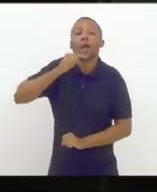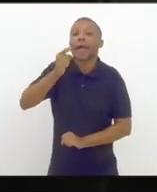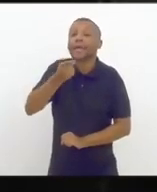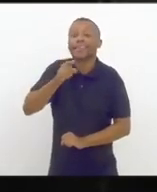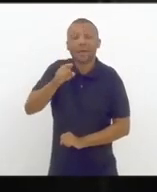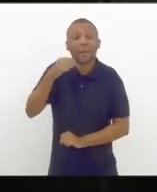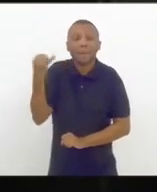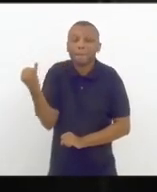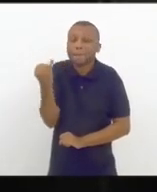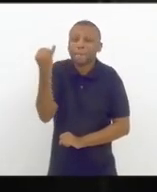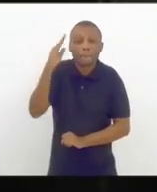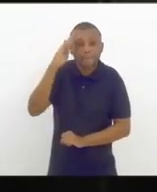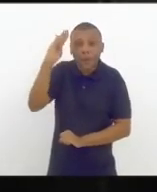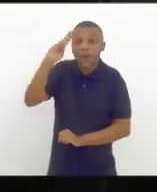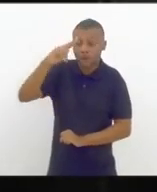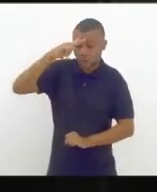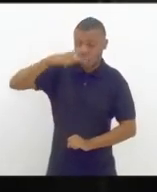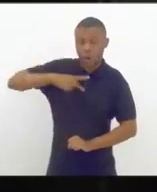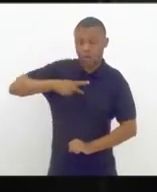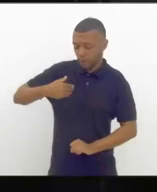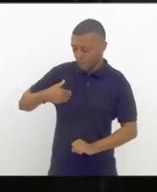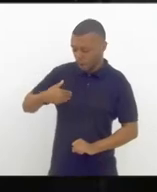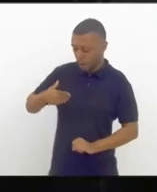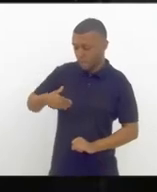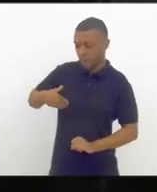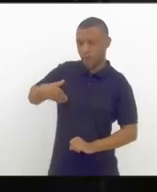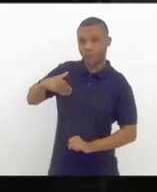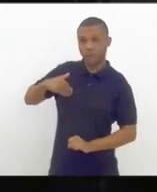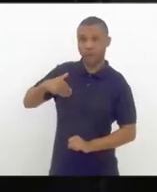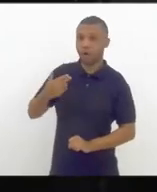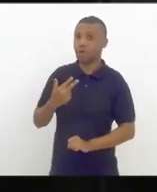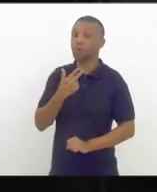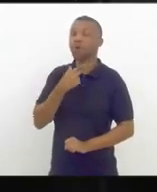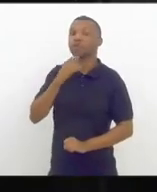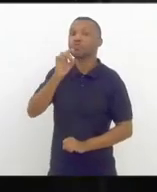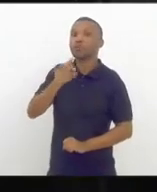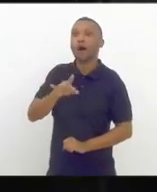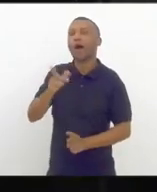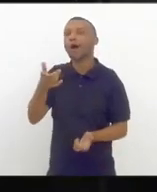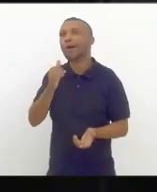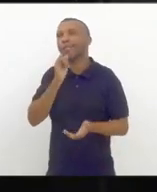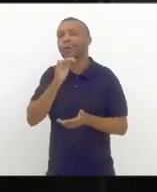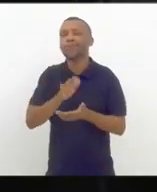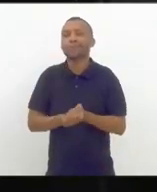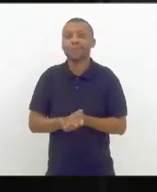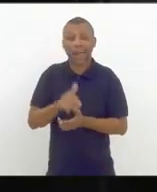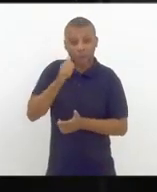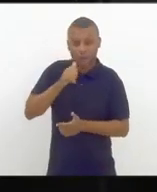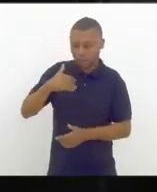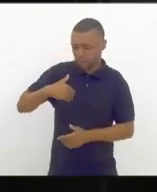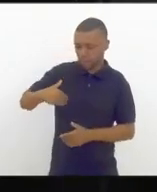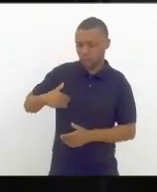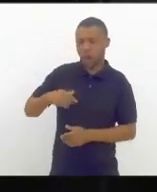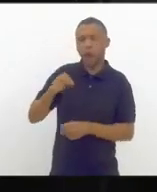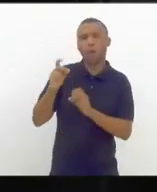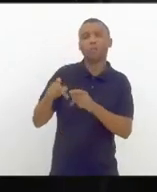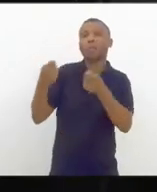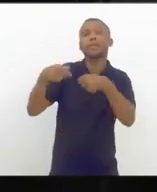essencial de tudo o auto-exame não pode isentar as mulheres de irem fazer os seus exames periódicos